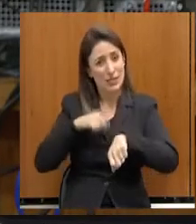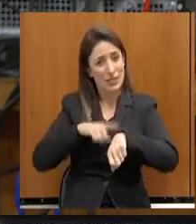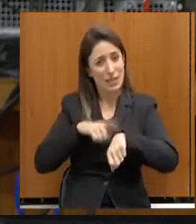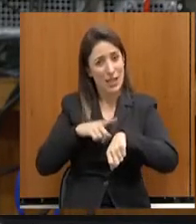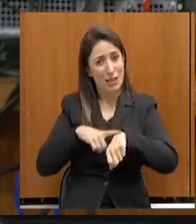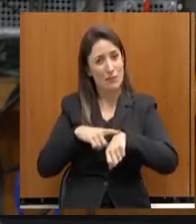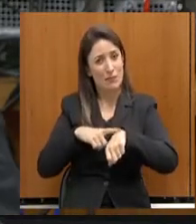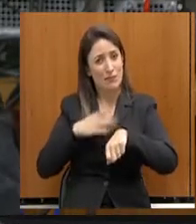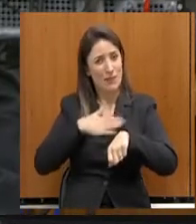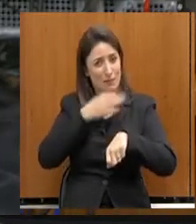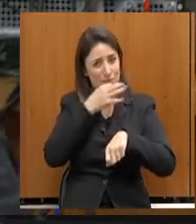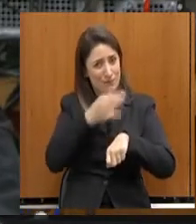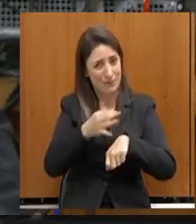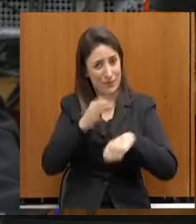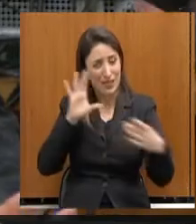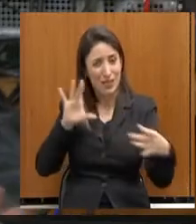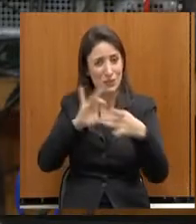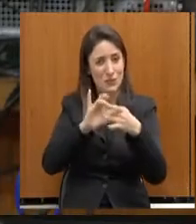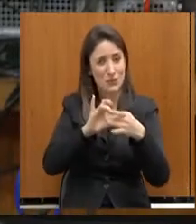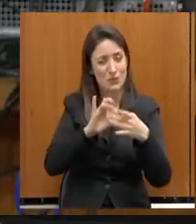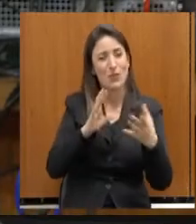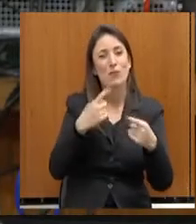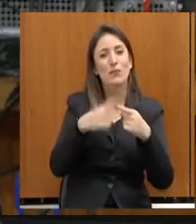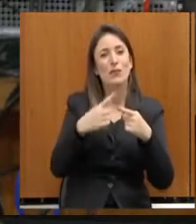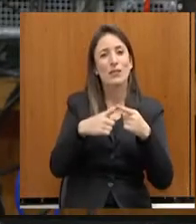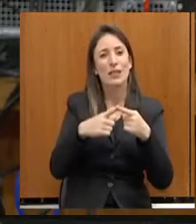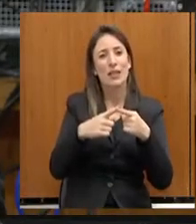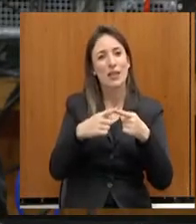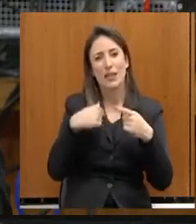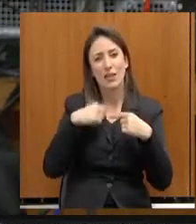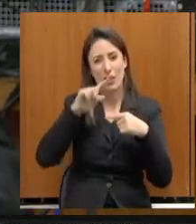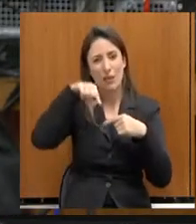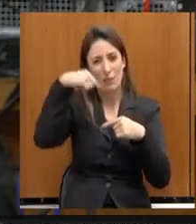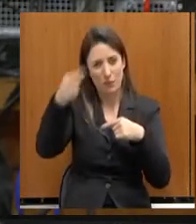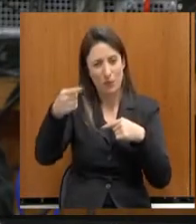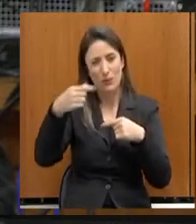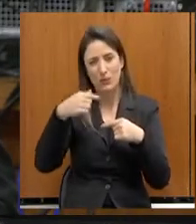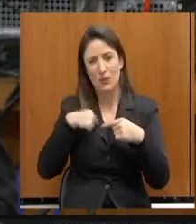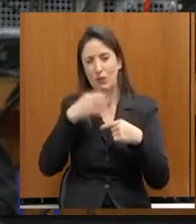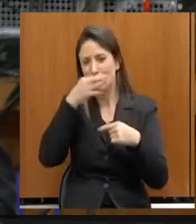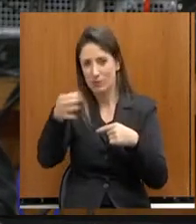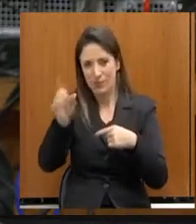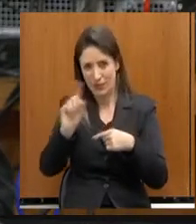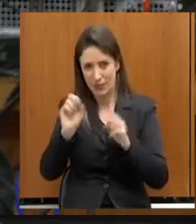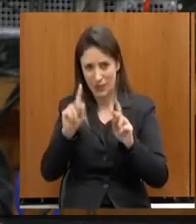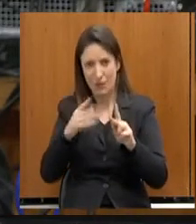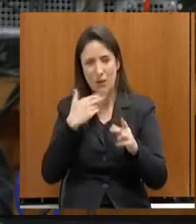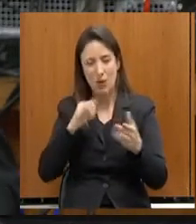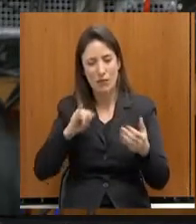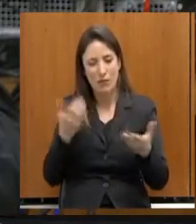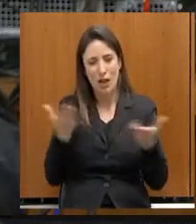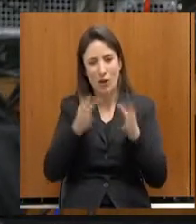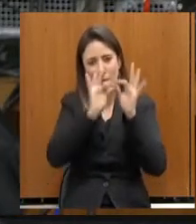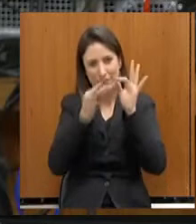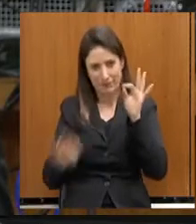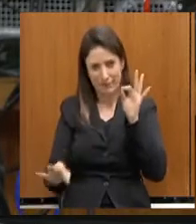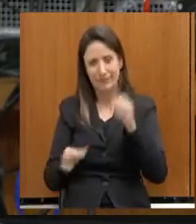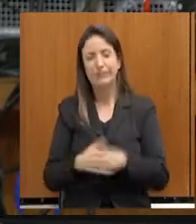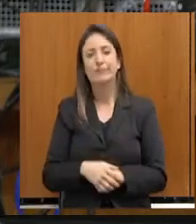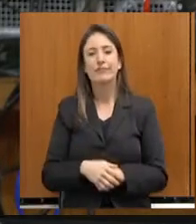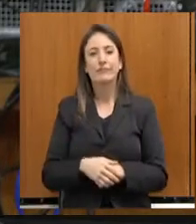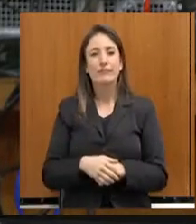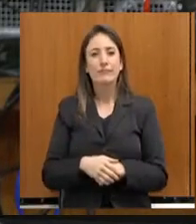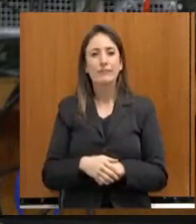este meu tempo já que abrirem mão da minha réplica e só para finalizar é a